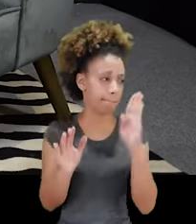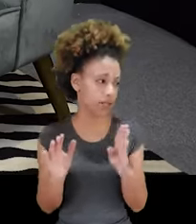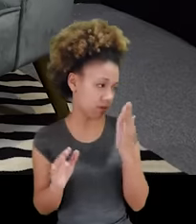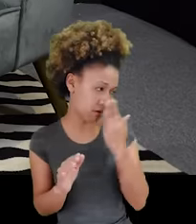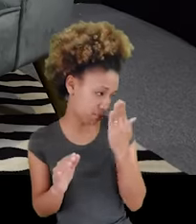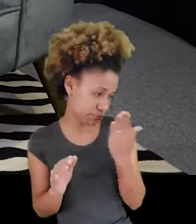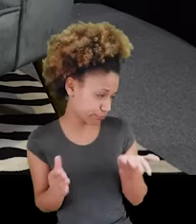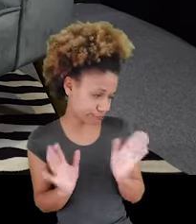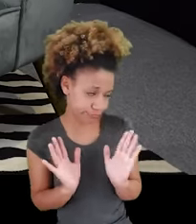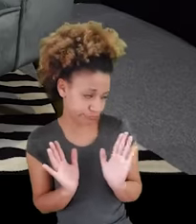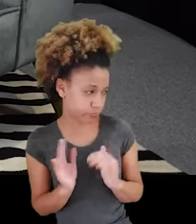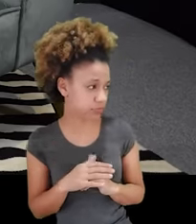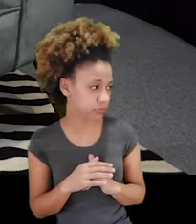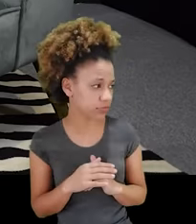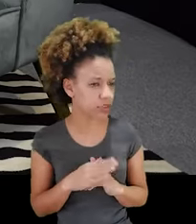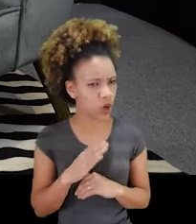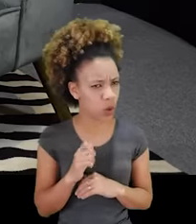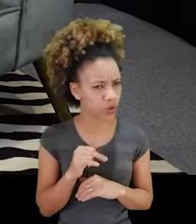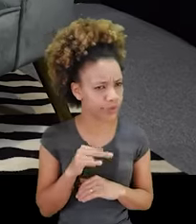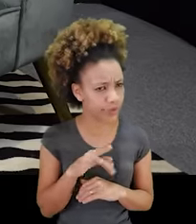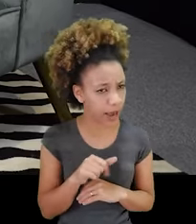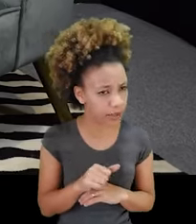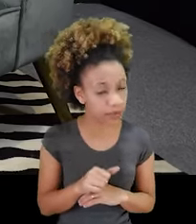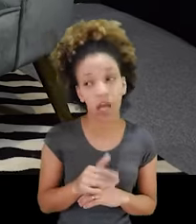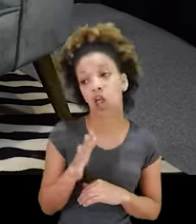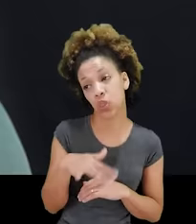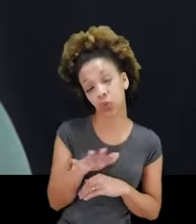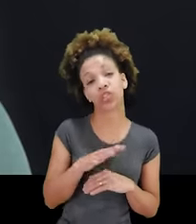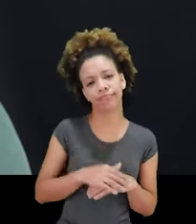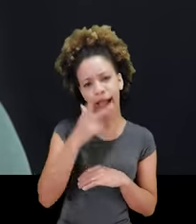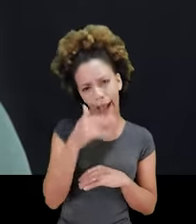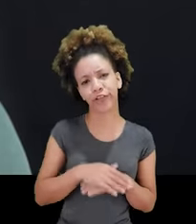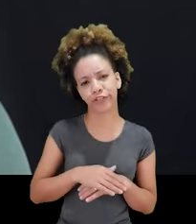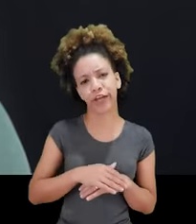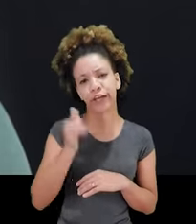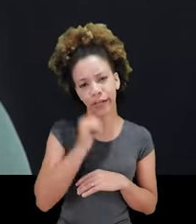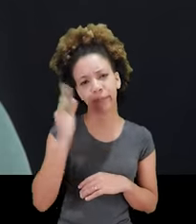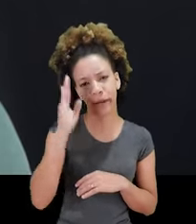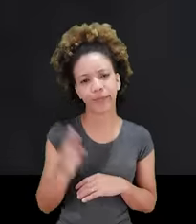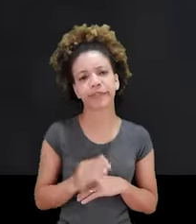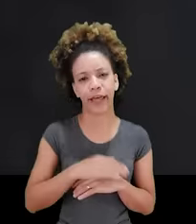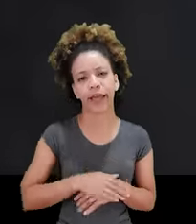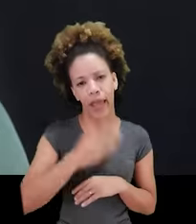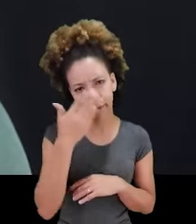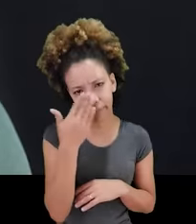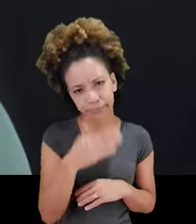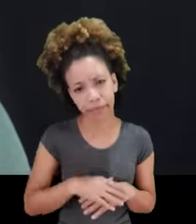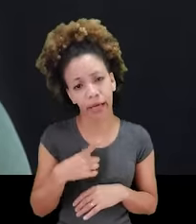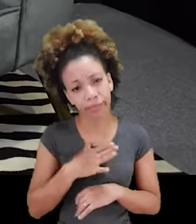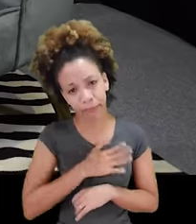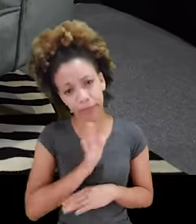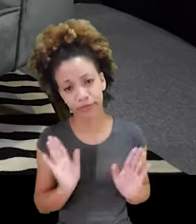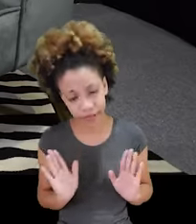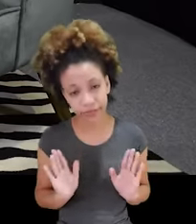é meio puta, considerada meio puta. Considerada. Sim, considerada no geral. É, a galera tem um preconceito. Tem.